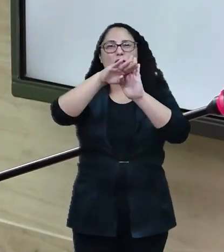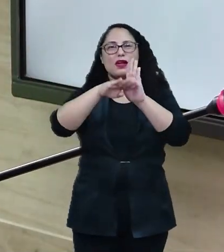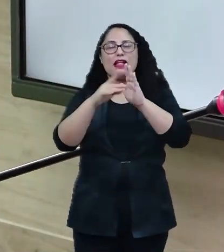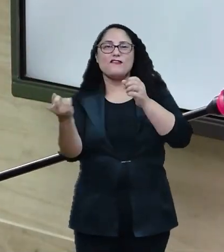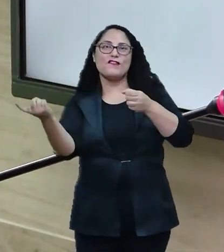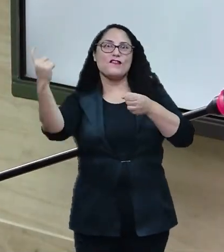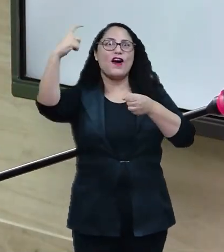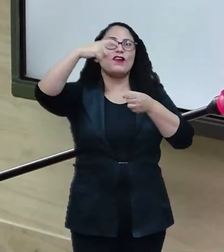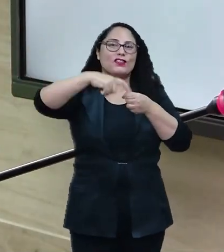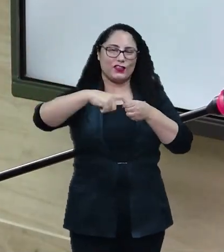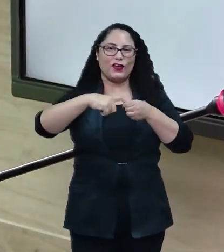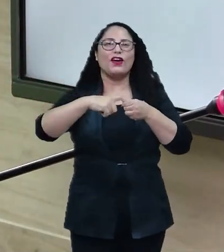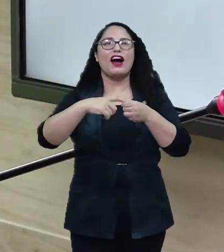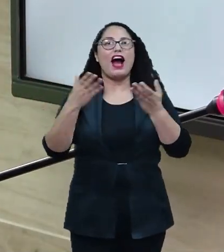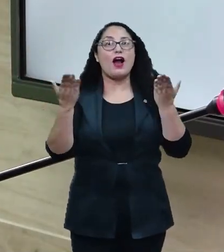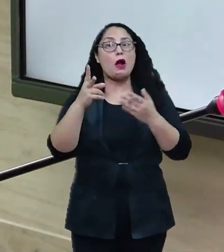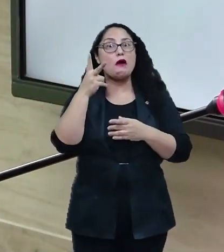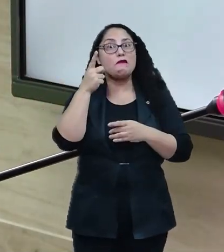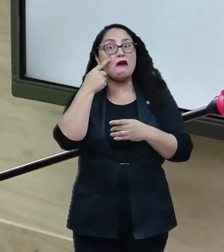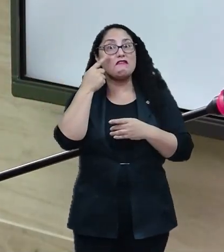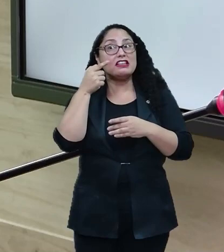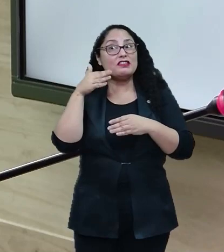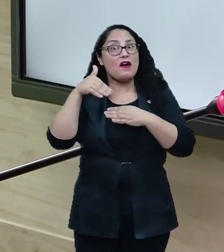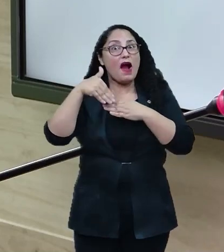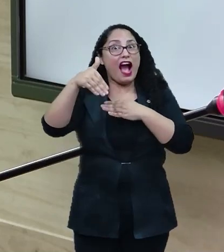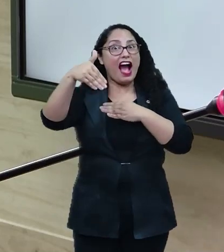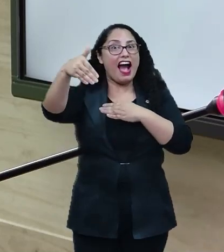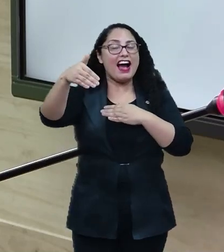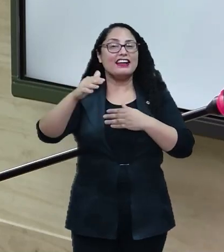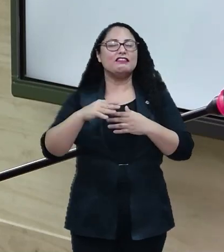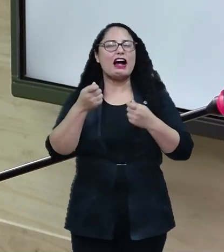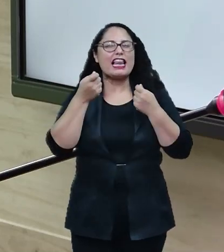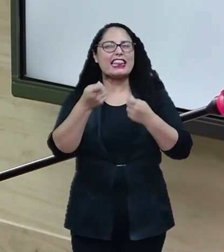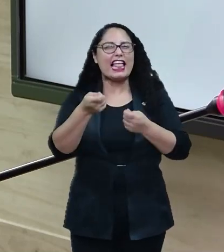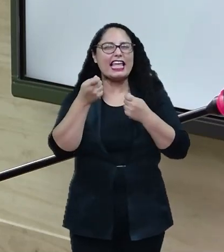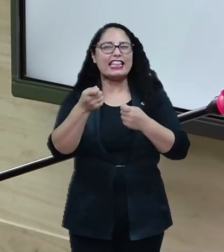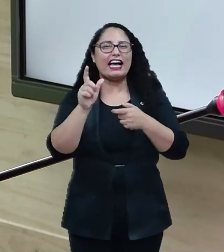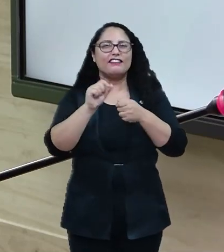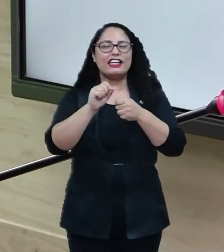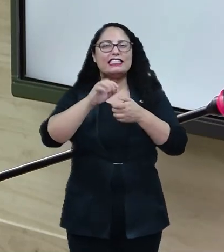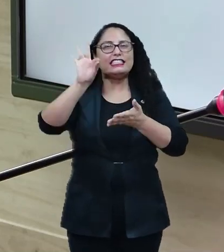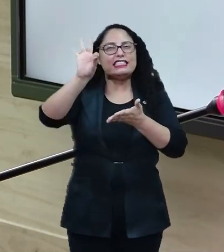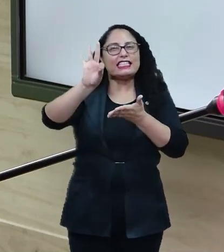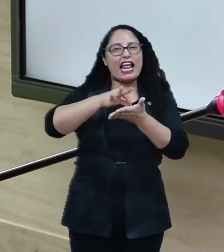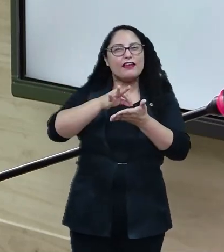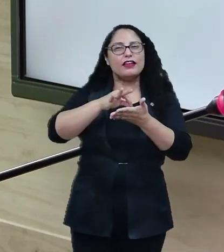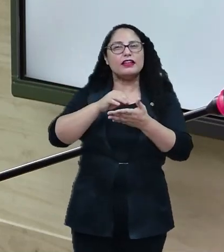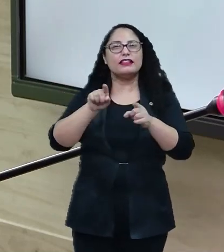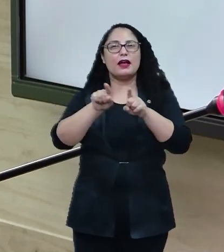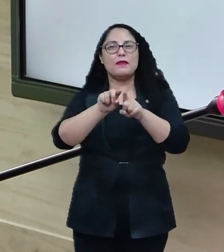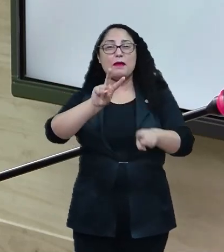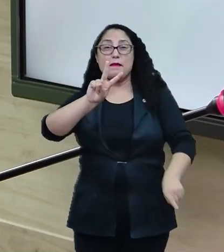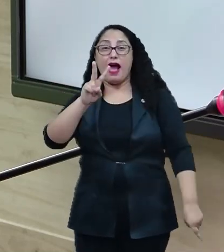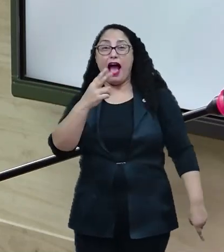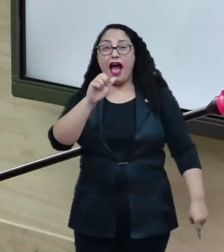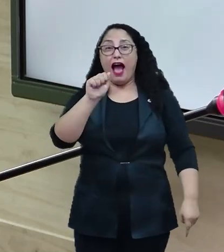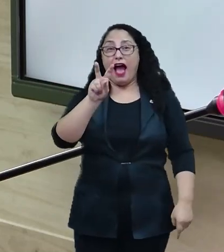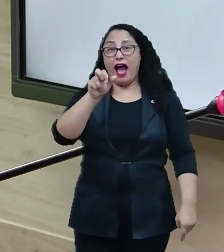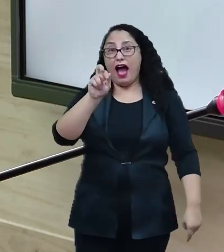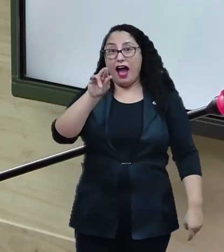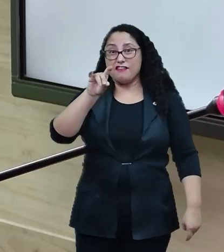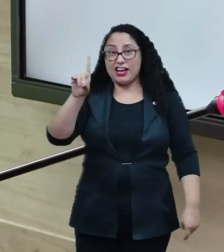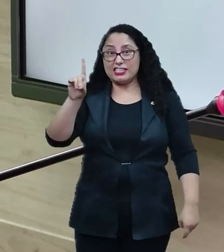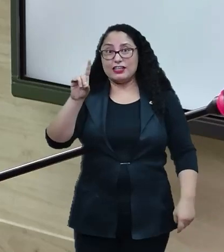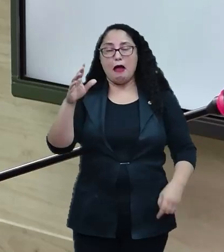depois voltou, ele falou, agora eu quero ver se eu vou mais longe, vou tentar me inscrever para Harvard. Harvard é uma das